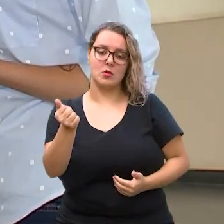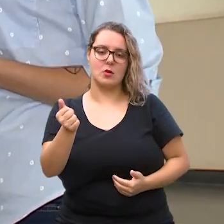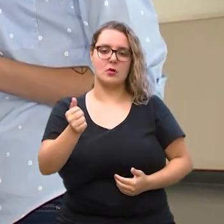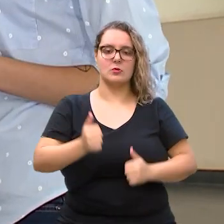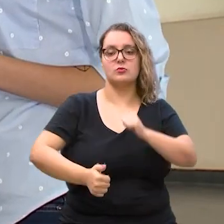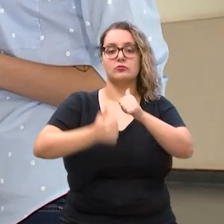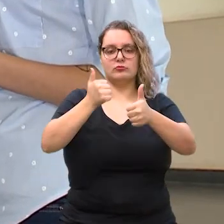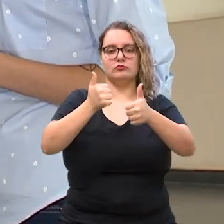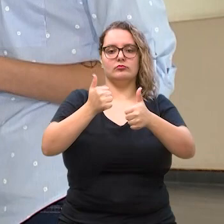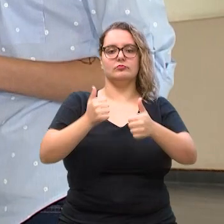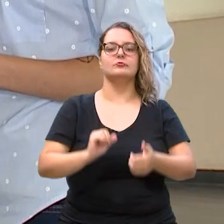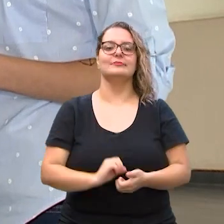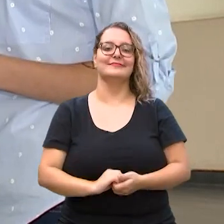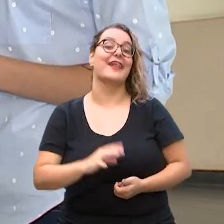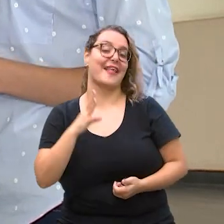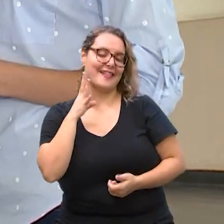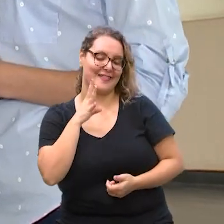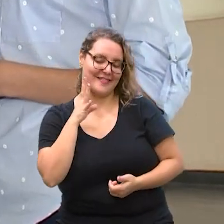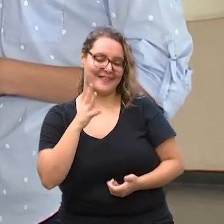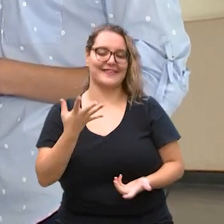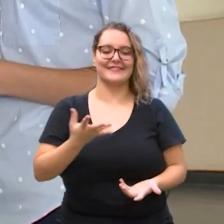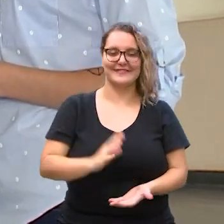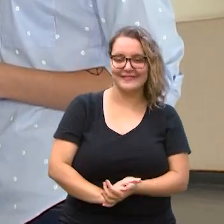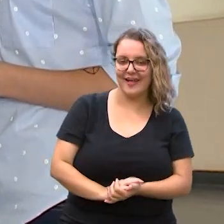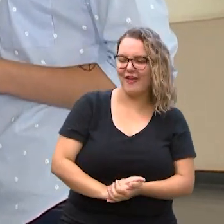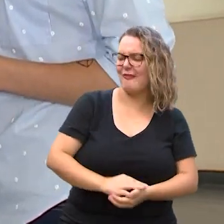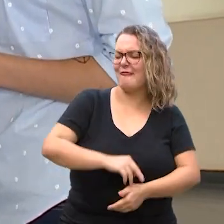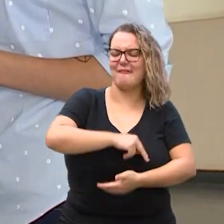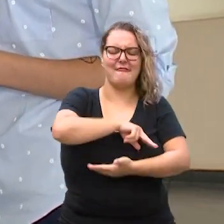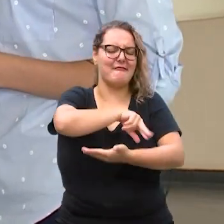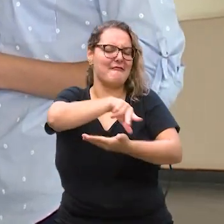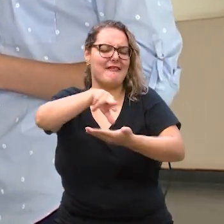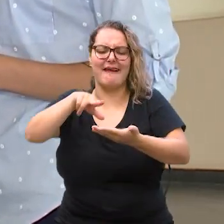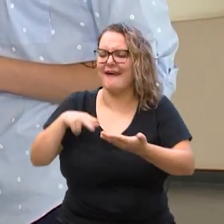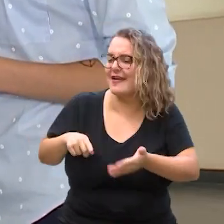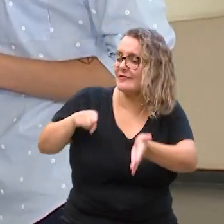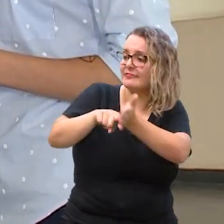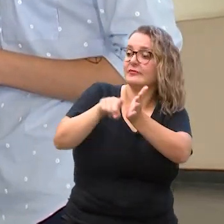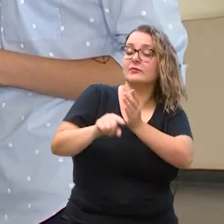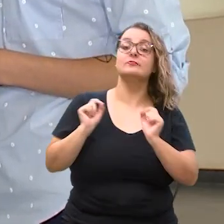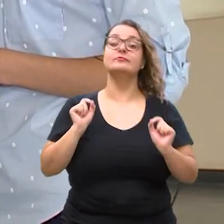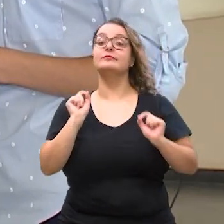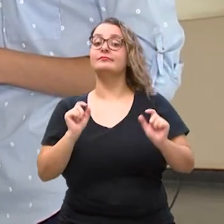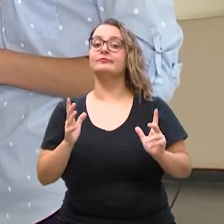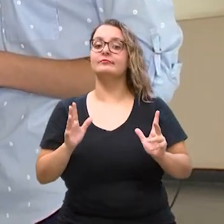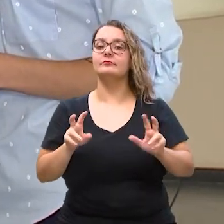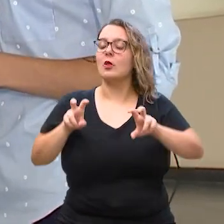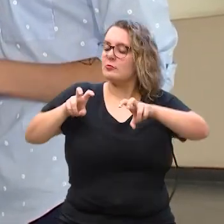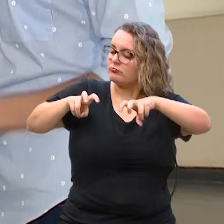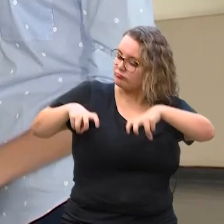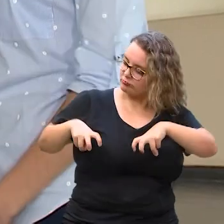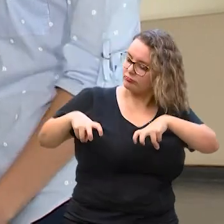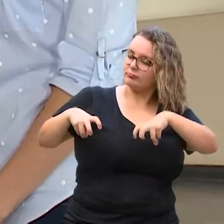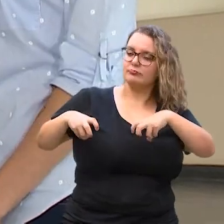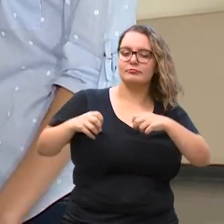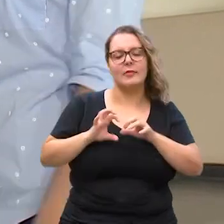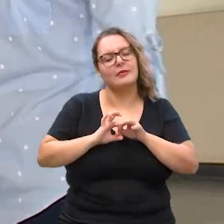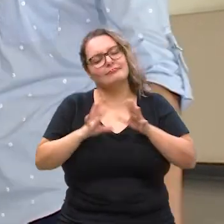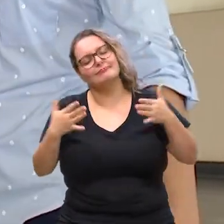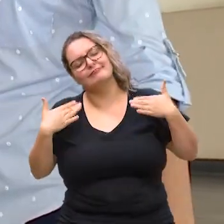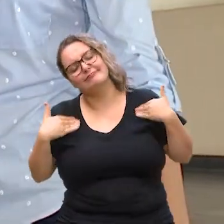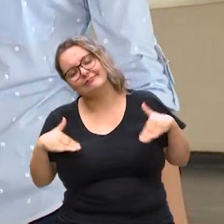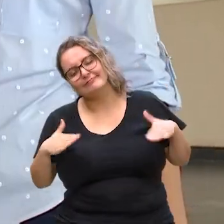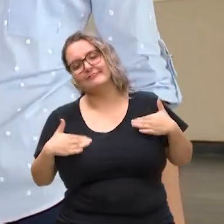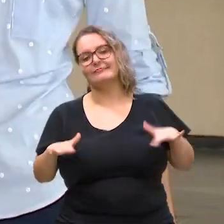esportistas e dos atletas. Ah, legal. Então, eu tenho muitas perguntas para te fazer. Vamos fazer o seguinte, então? Vamos nos sentar para a gente ficar mais à